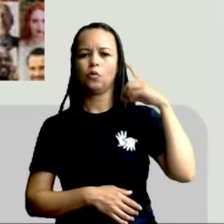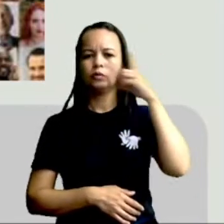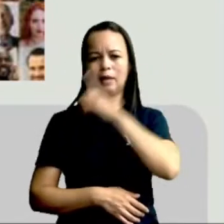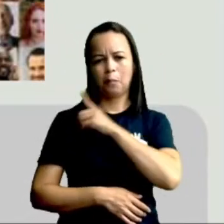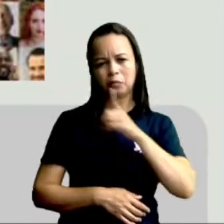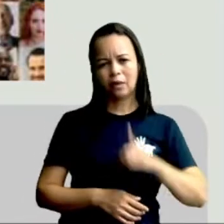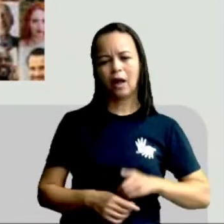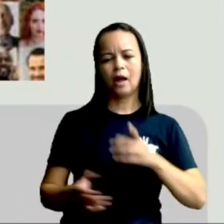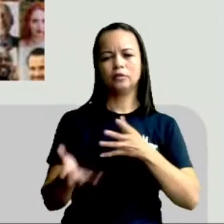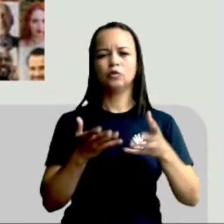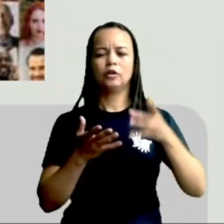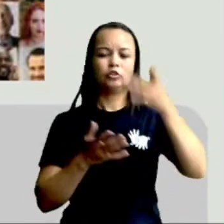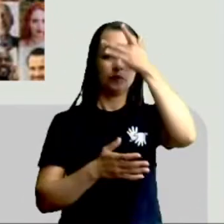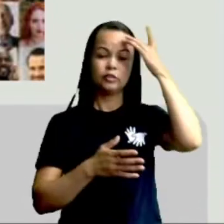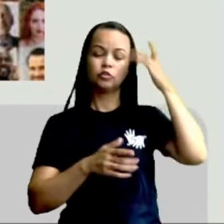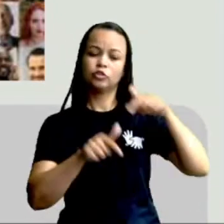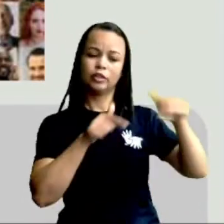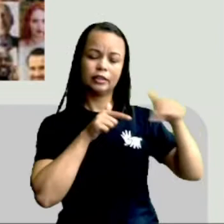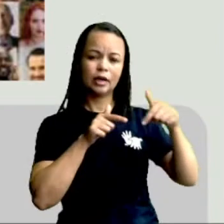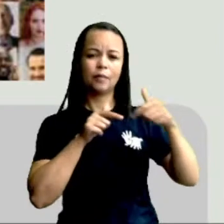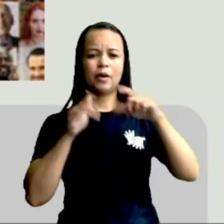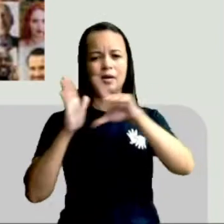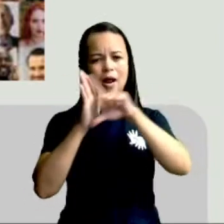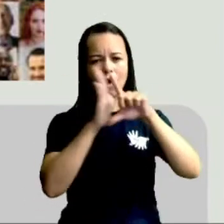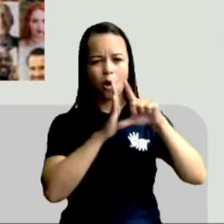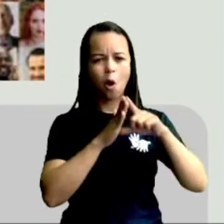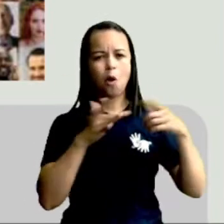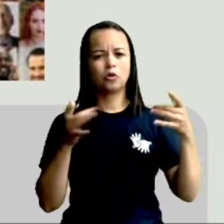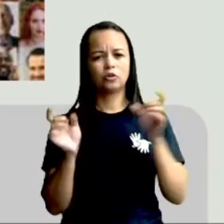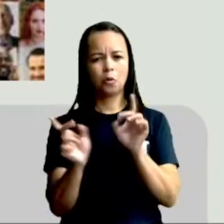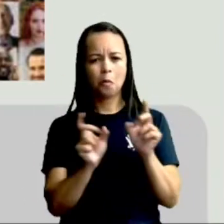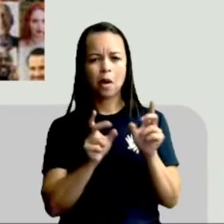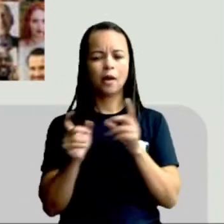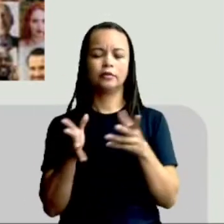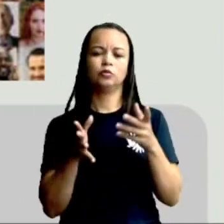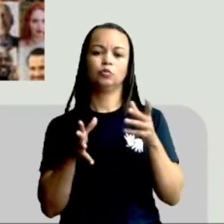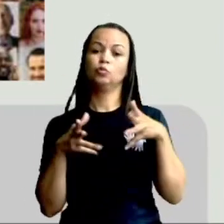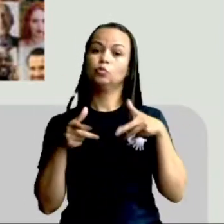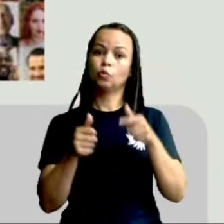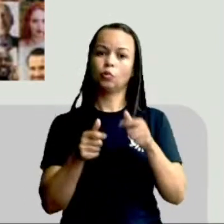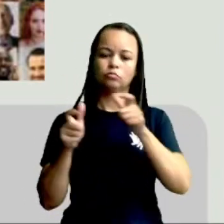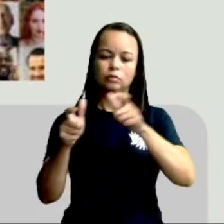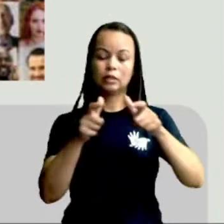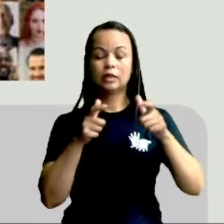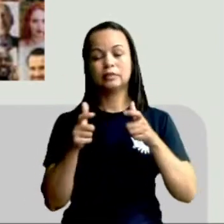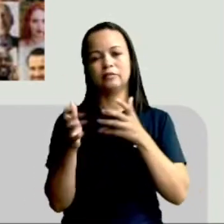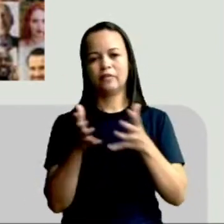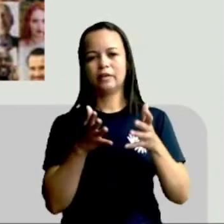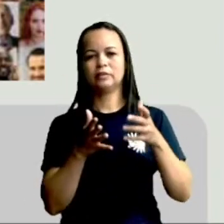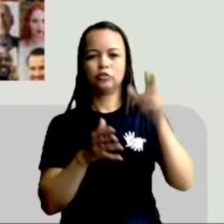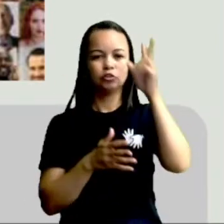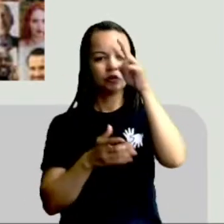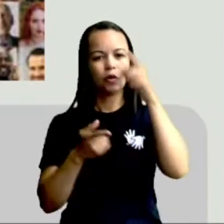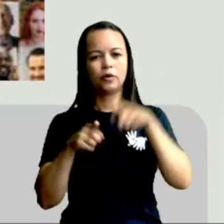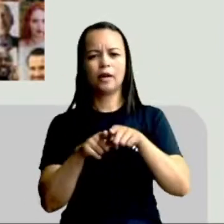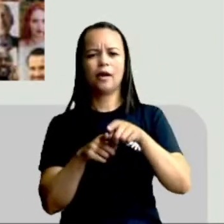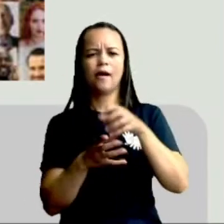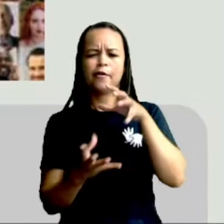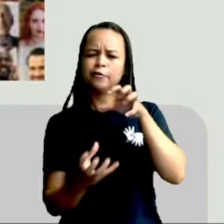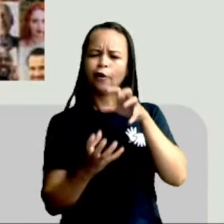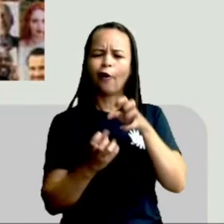padaria, quem trabalha nas lojas, no comércio, todo mundo faz um pouco de história, né? Idosos, crianças,